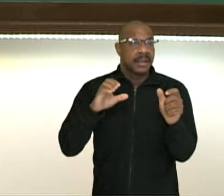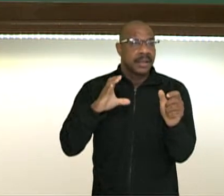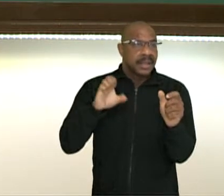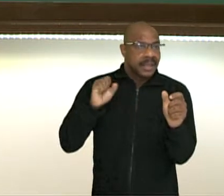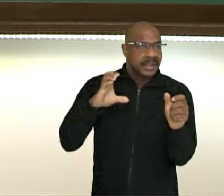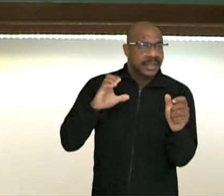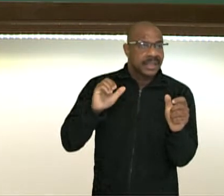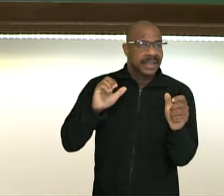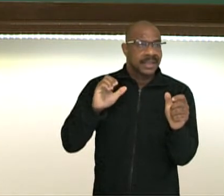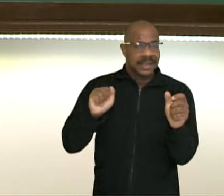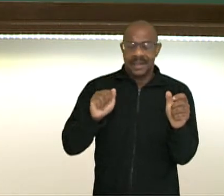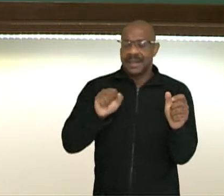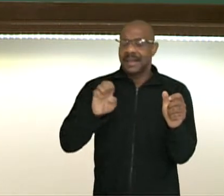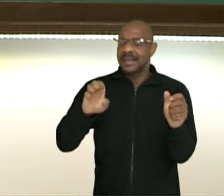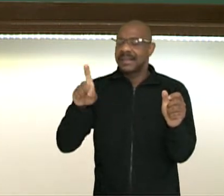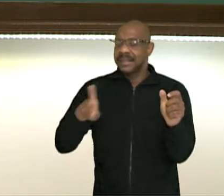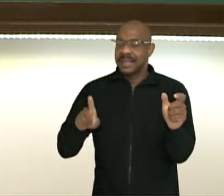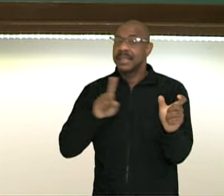finito.